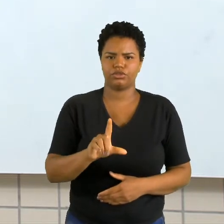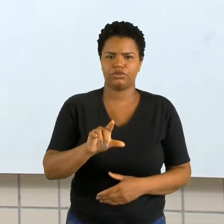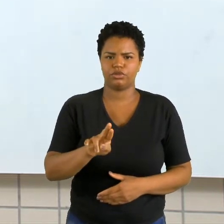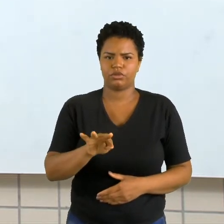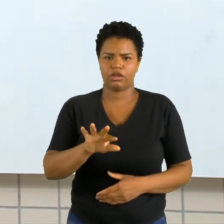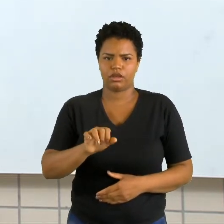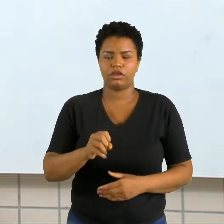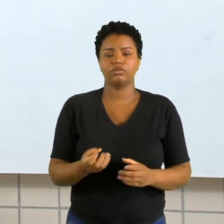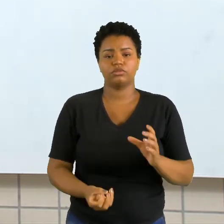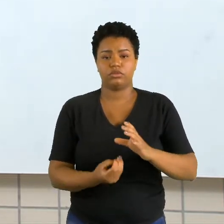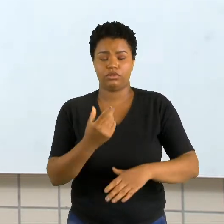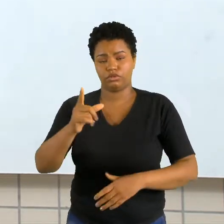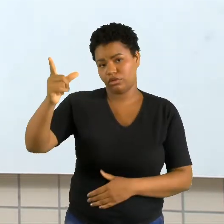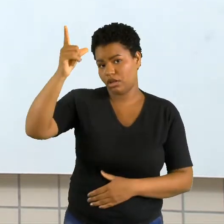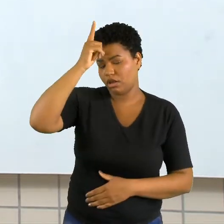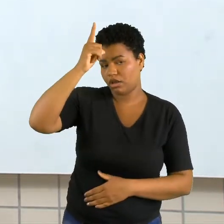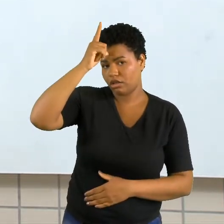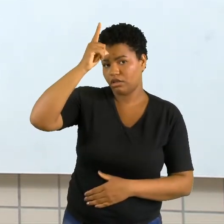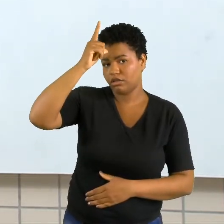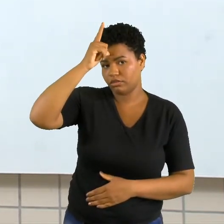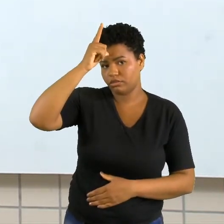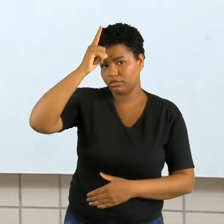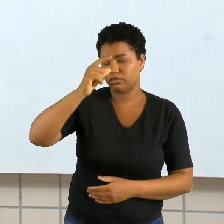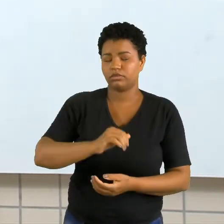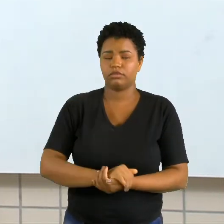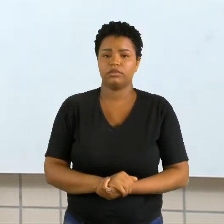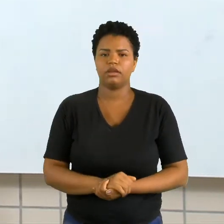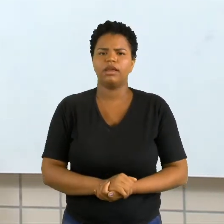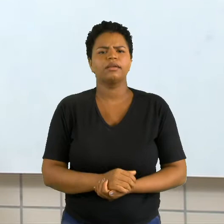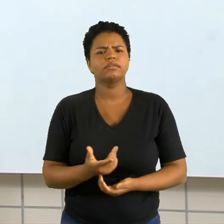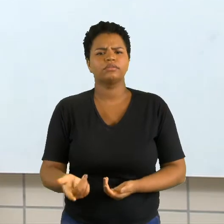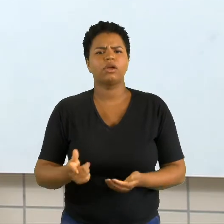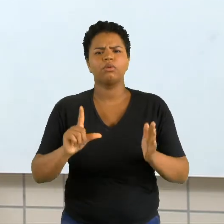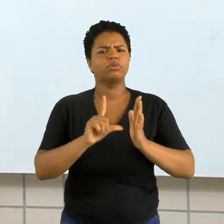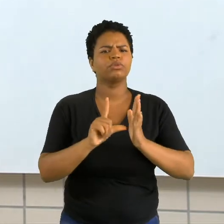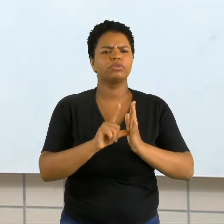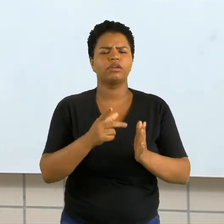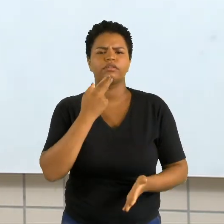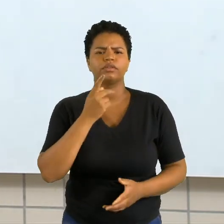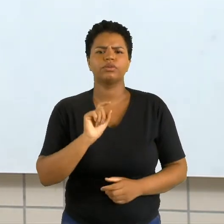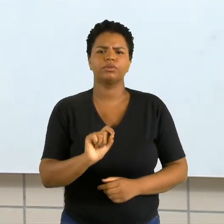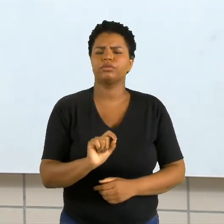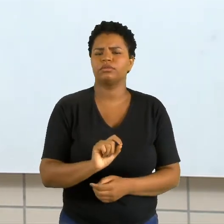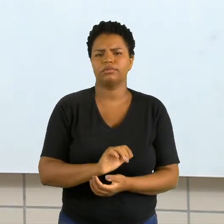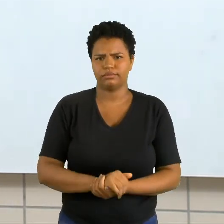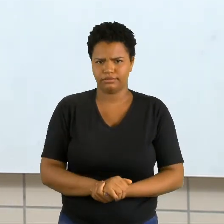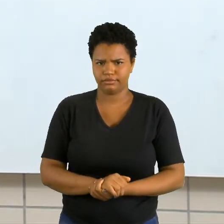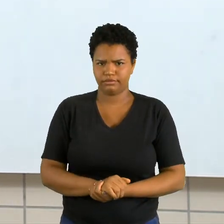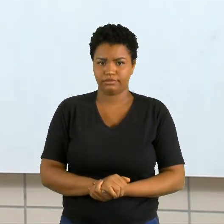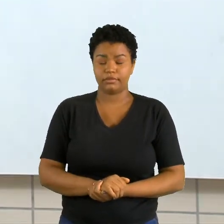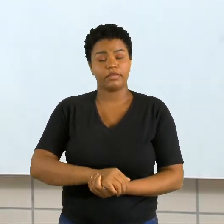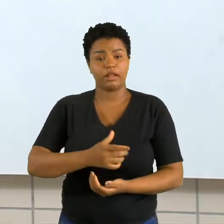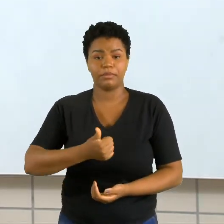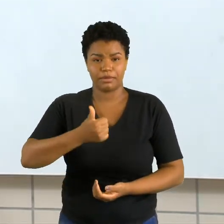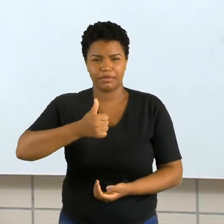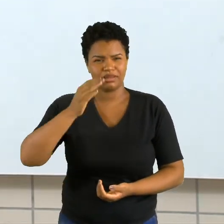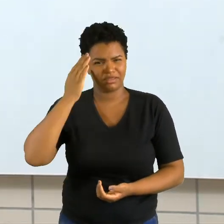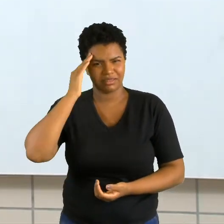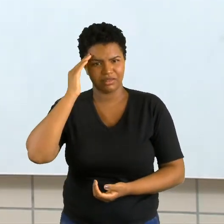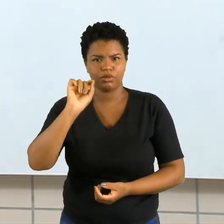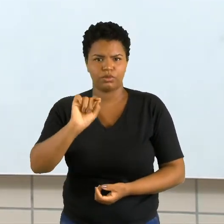como pecadores. Então eles apoiavam, né, o surgimento de uma nova religião que não enxergassem eles